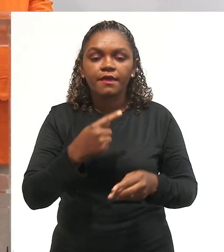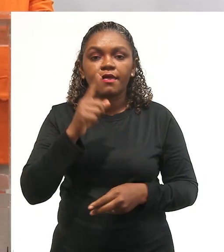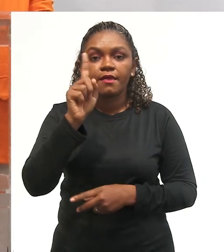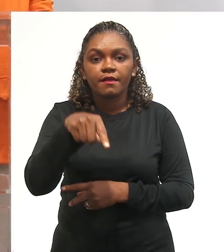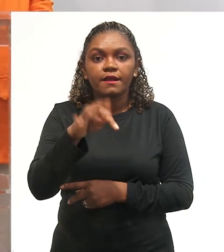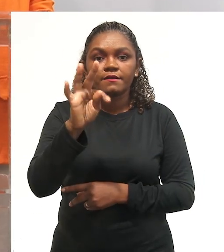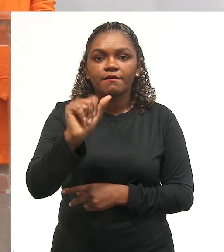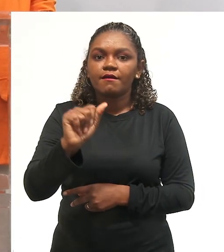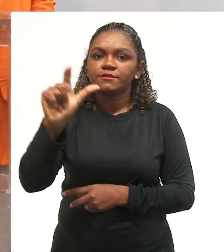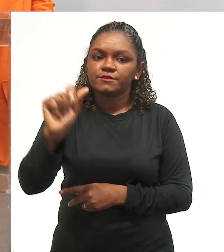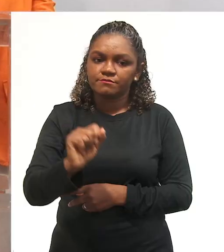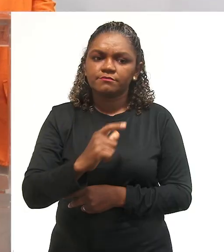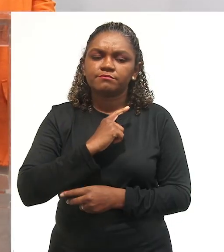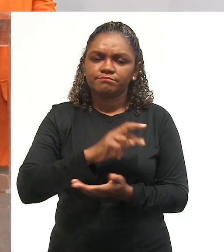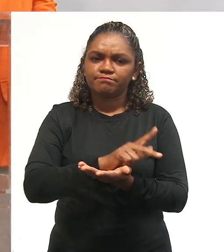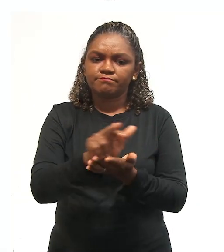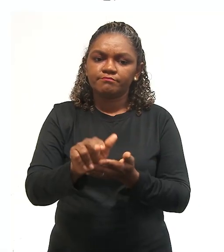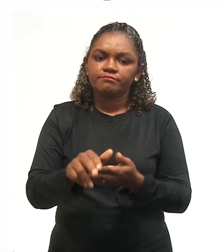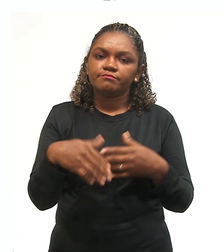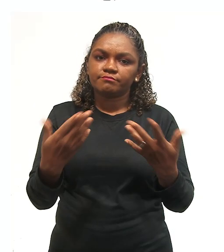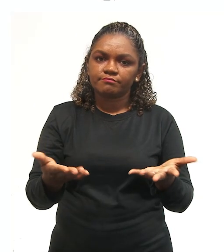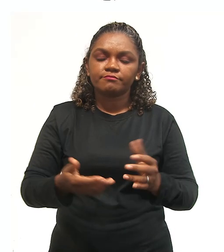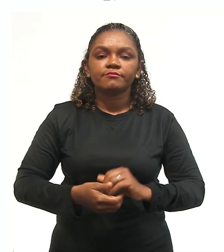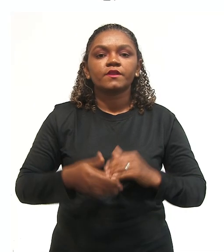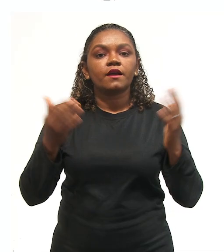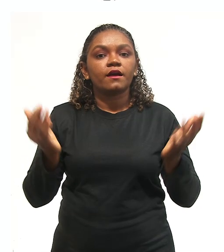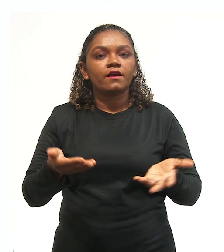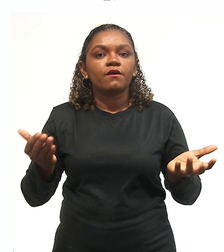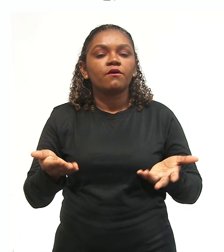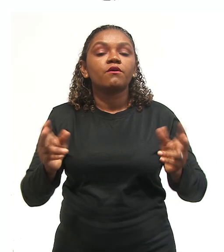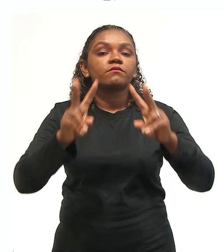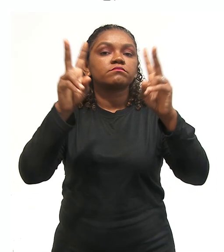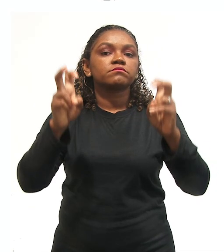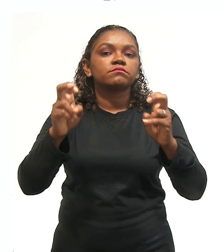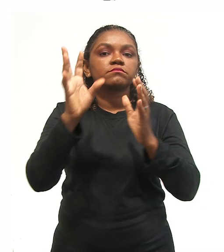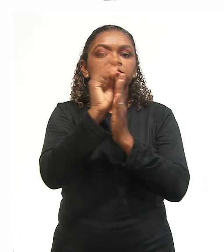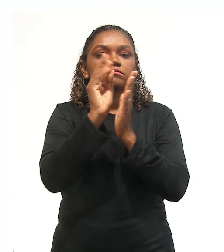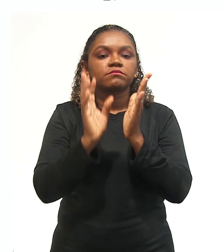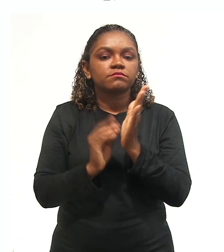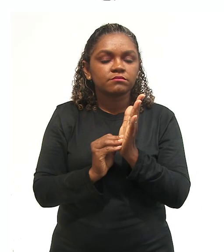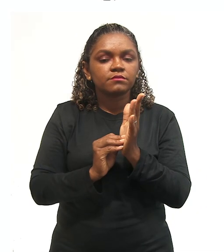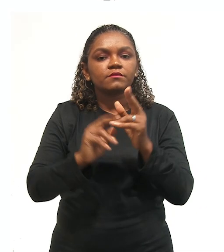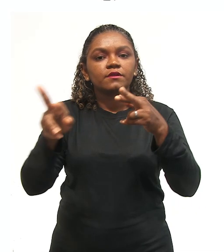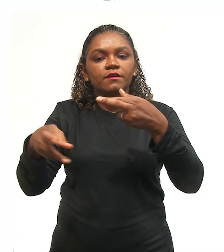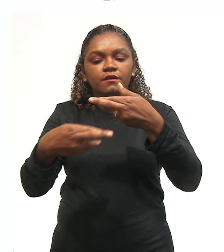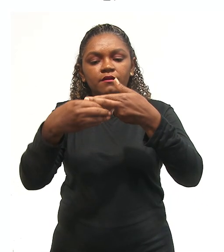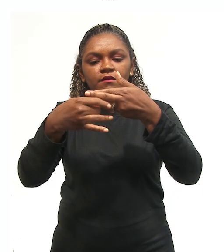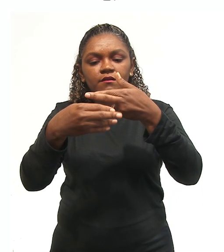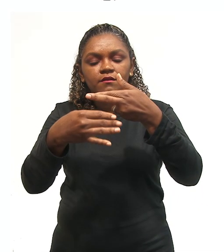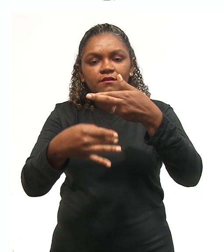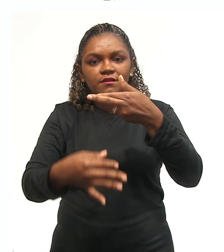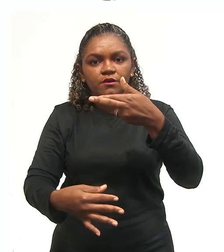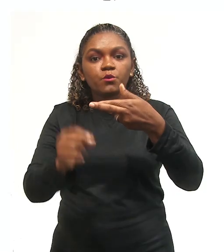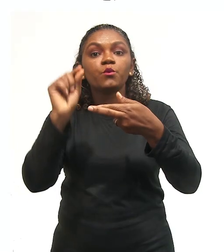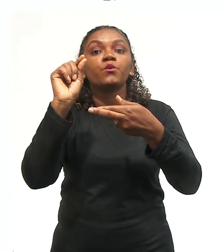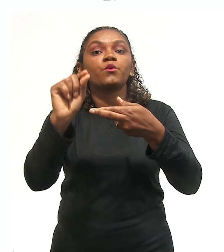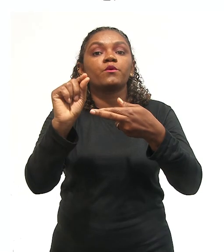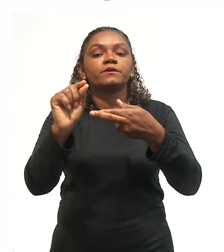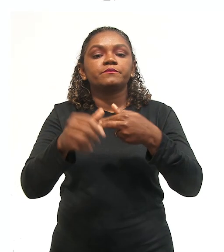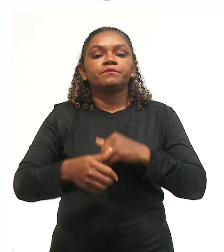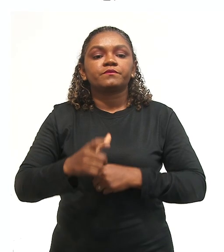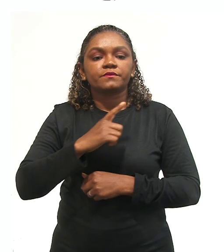e se refere às taxas. Então, aqui para a aula de hoje, eu trago como referência